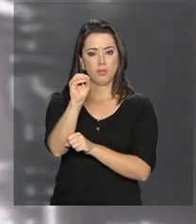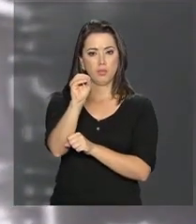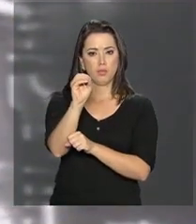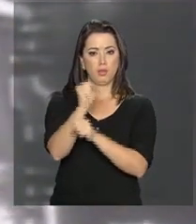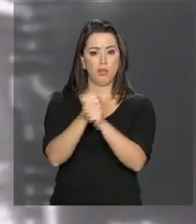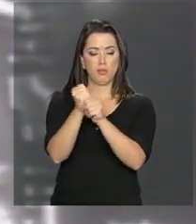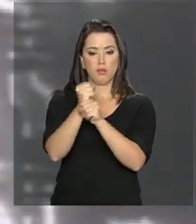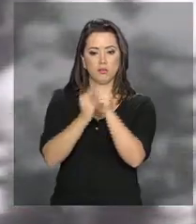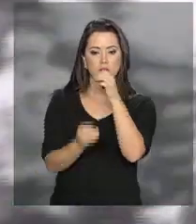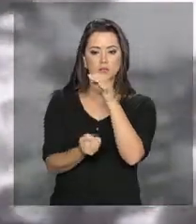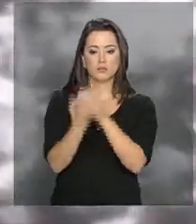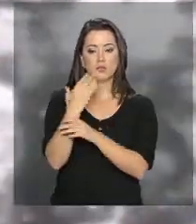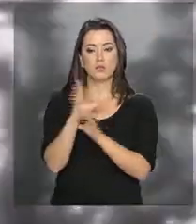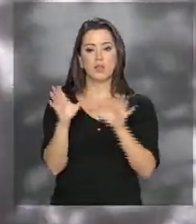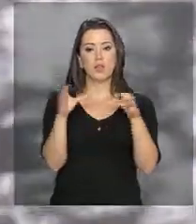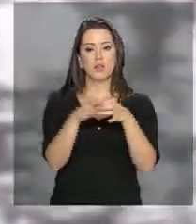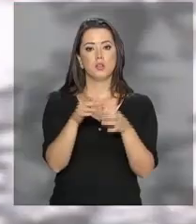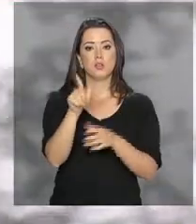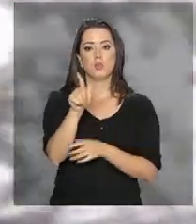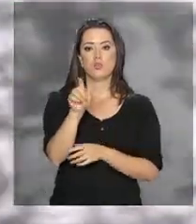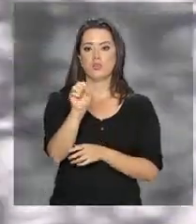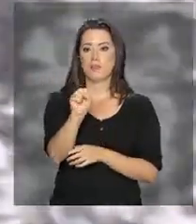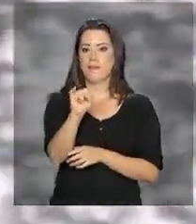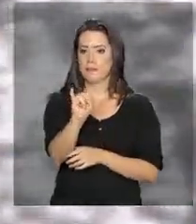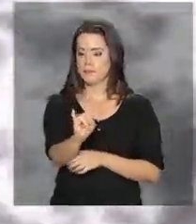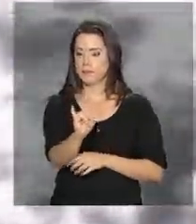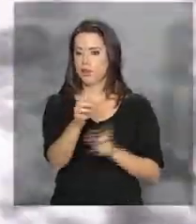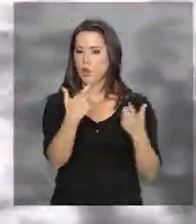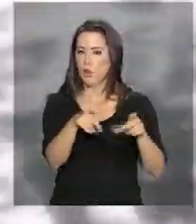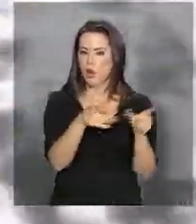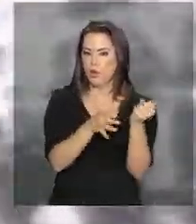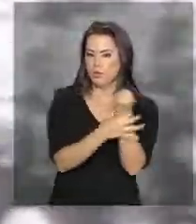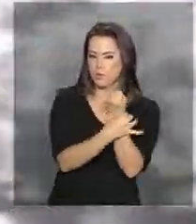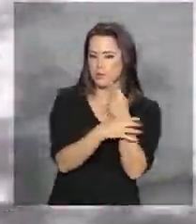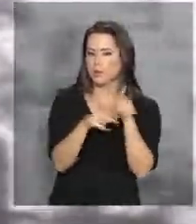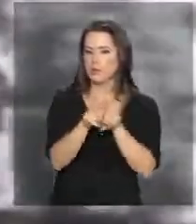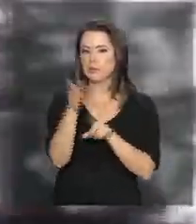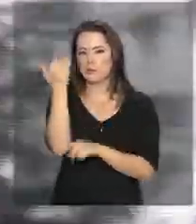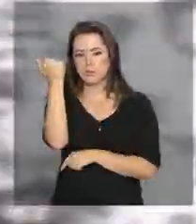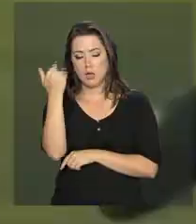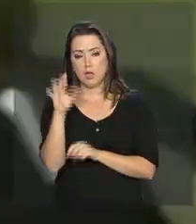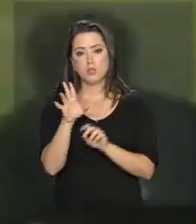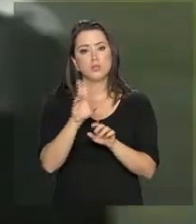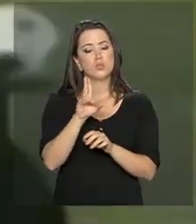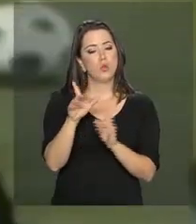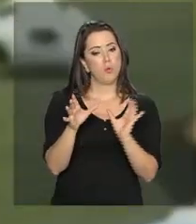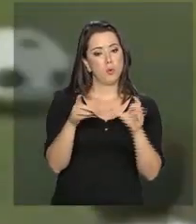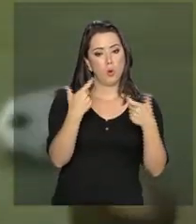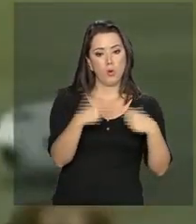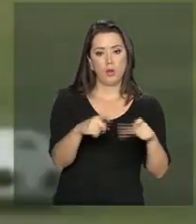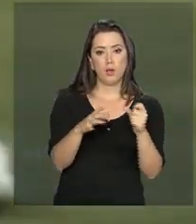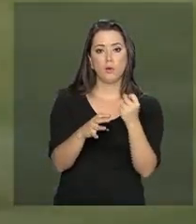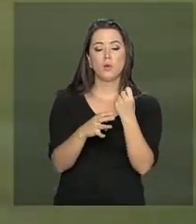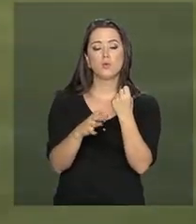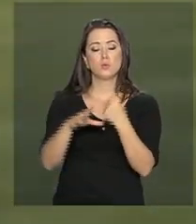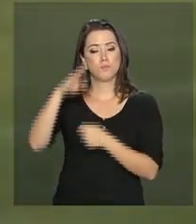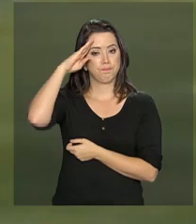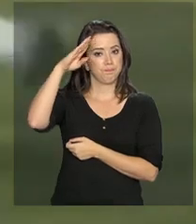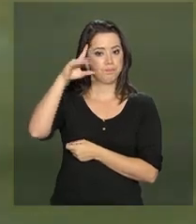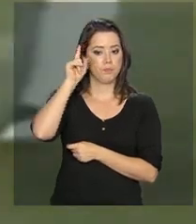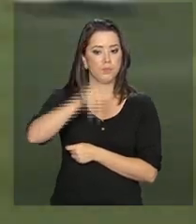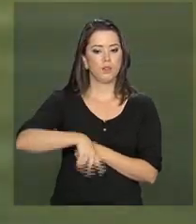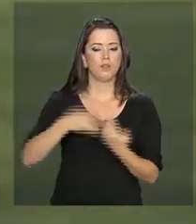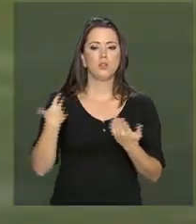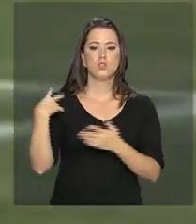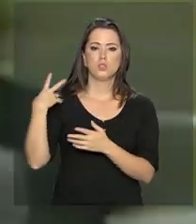institucional gsi naquela época com o nome de gabinete militar de lá pra cá o brasil construiu uma história